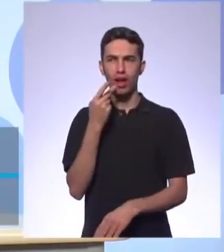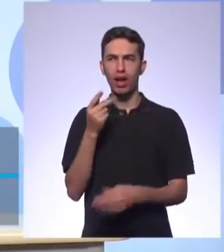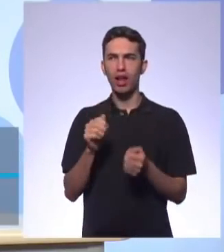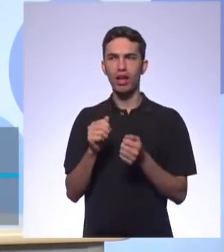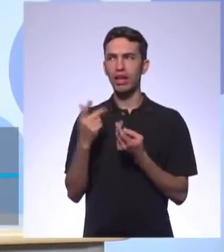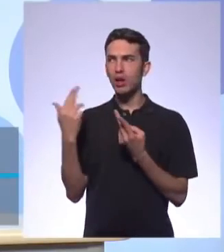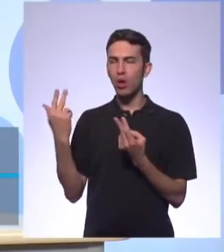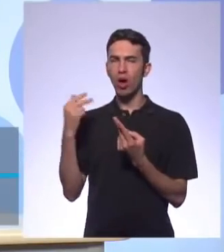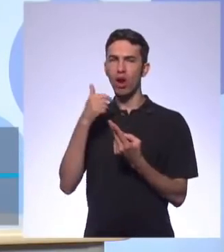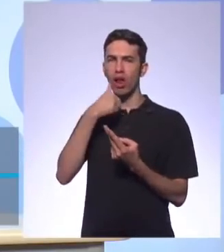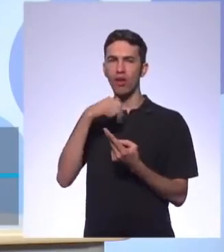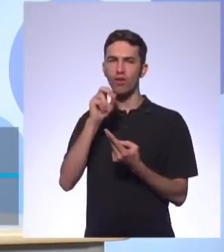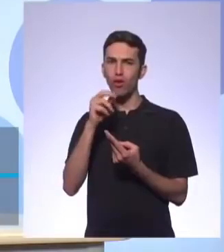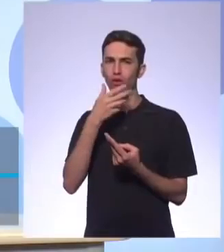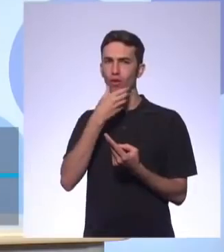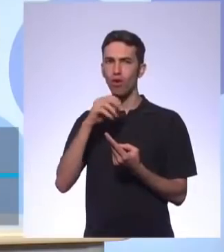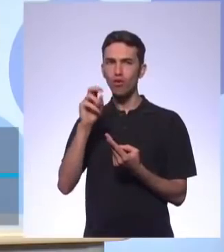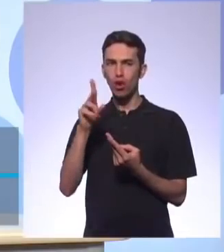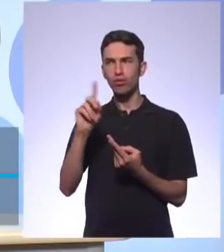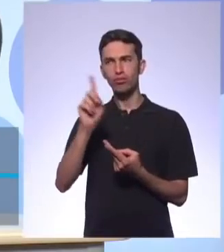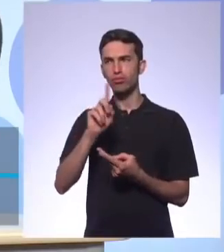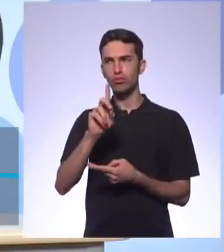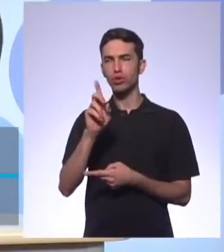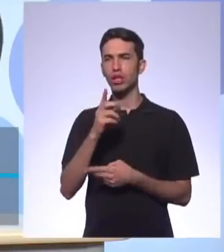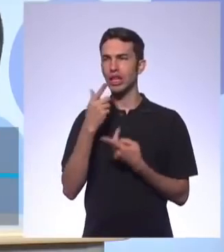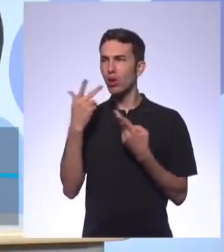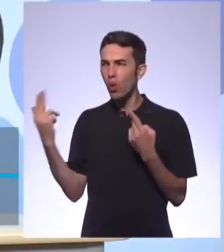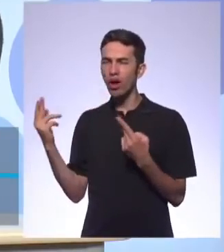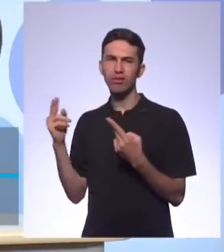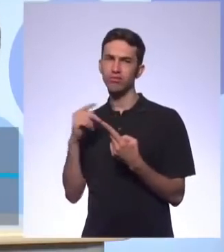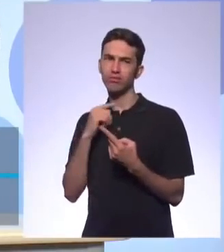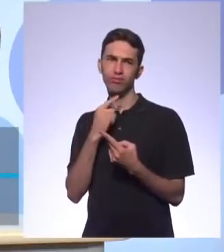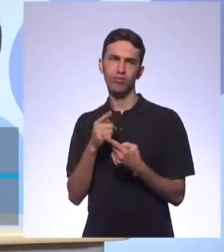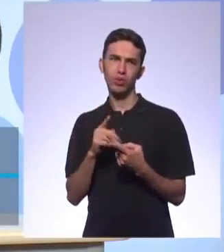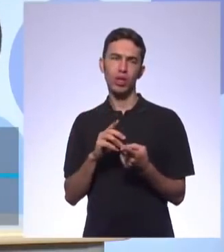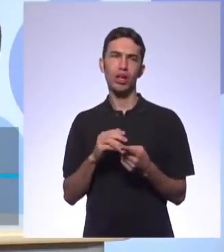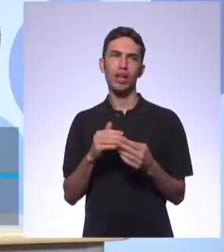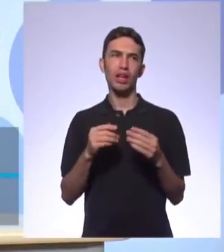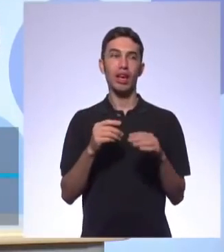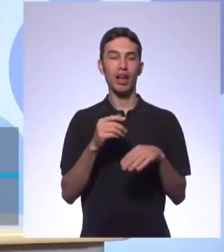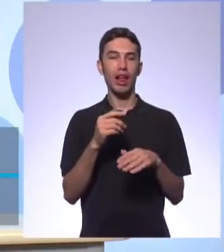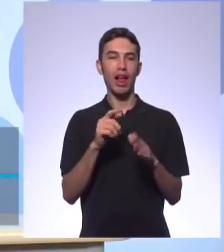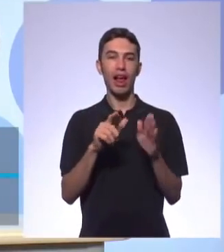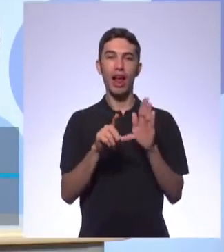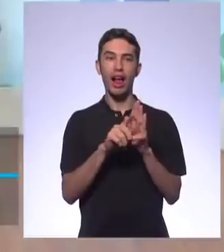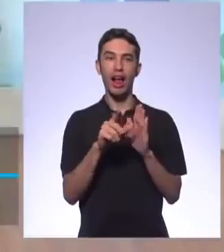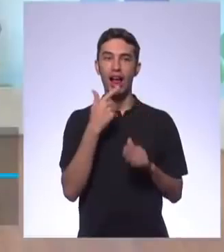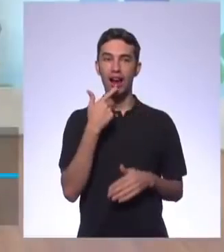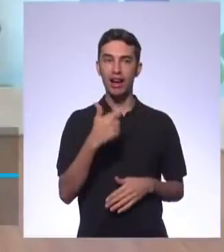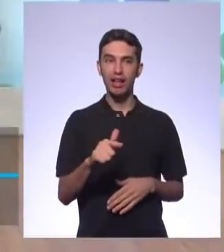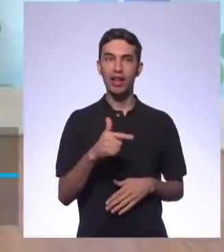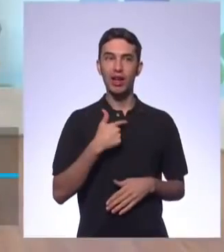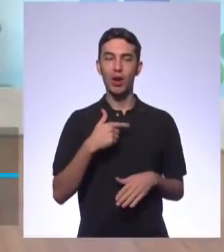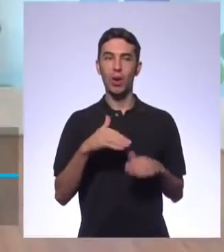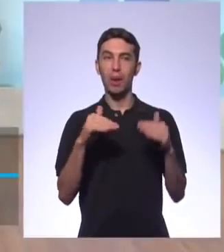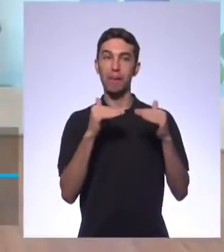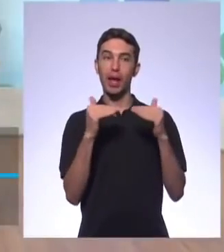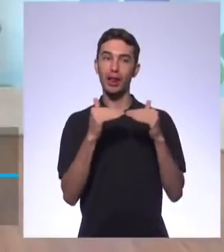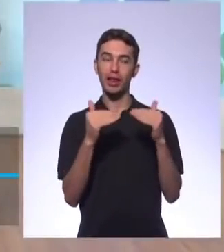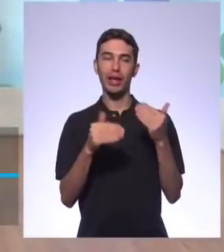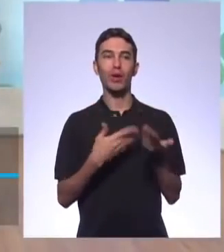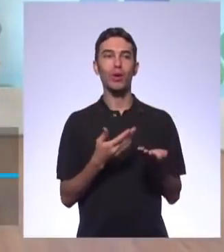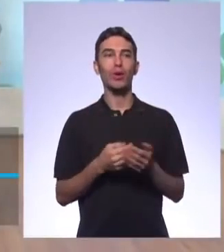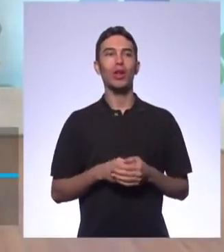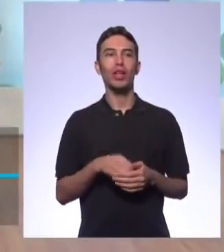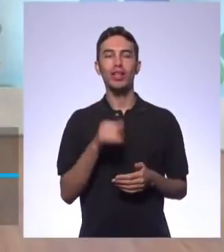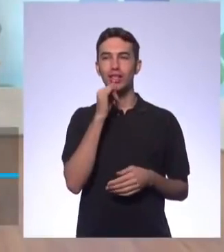né? Como utilizava gírias, né? Então é a tal da língua padrão, né? Que Sua avó também comenta. falava, e seu avô assim, você vai pra